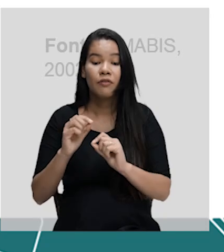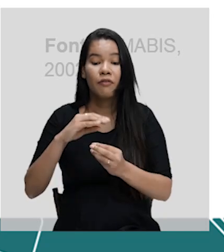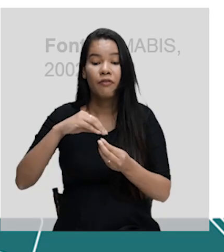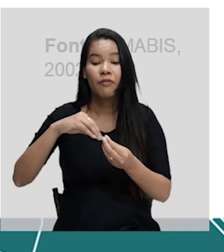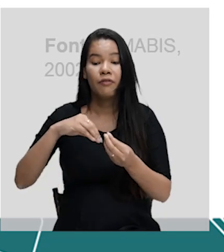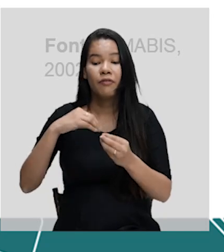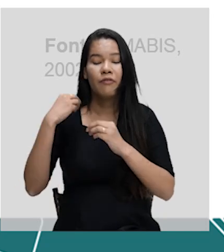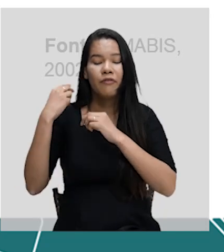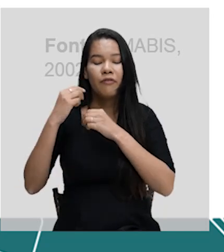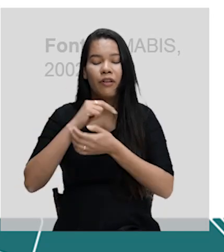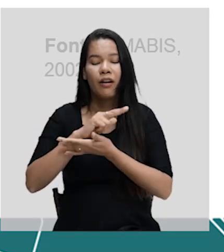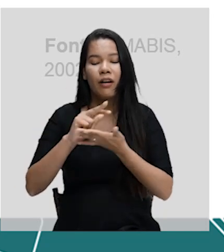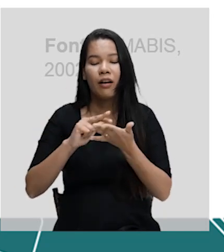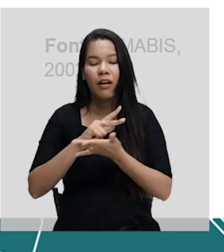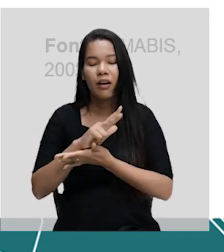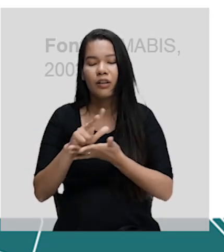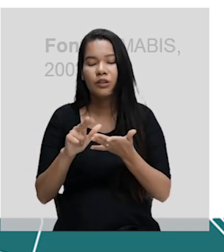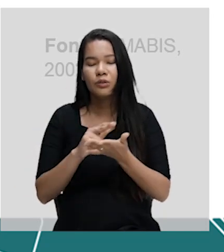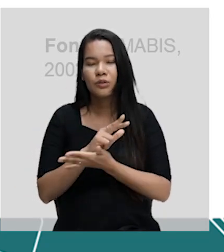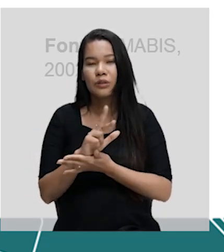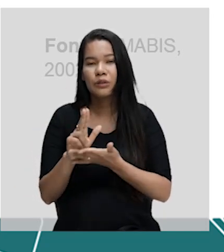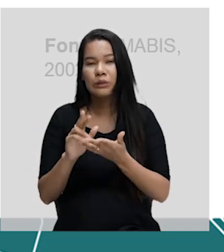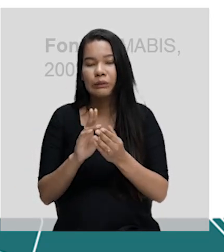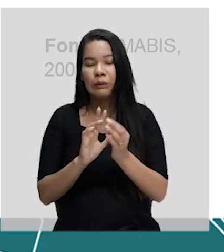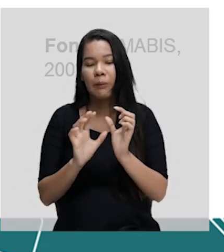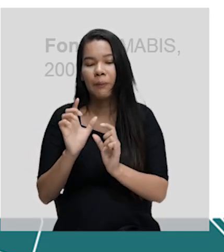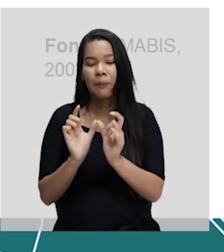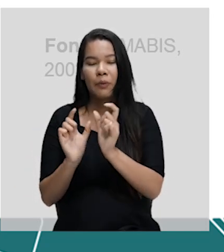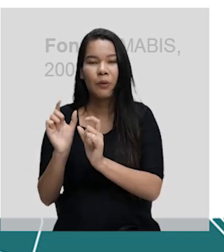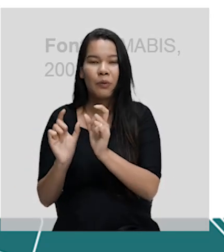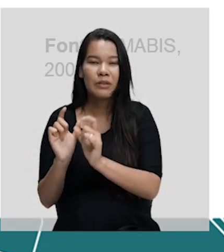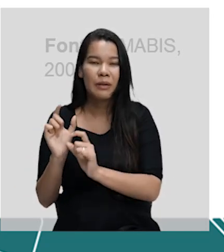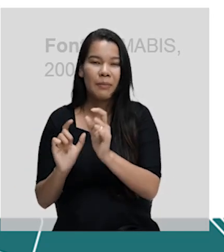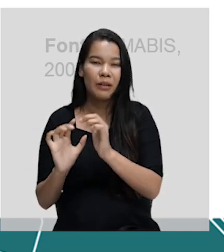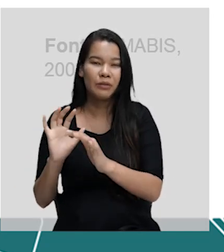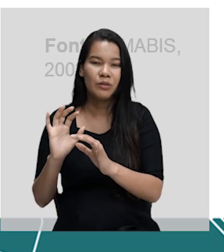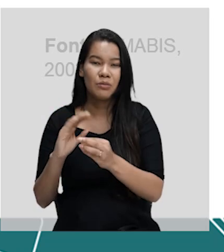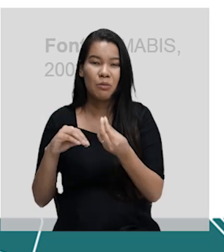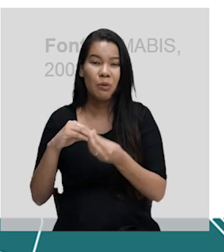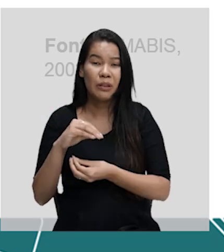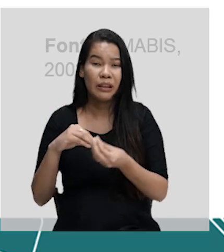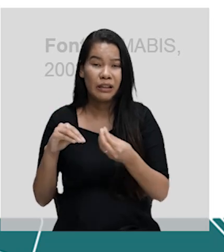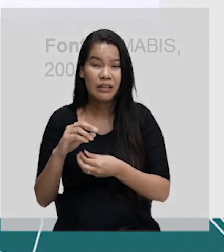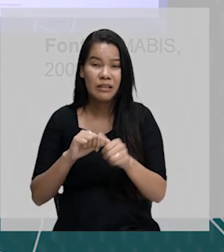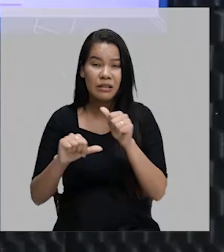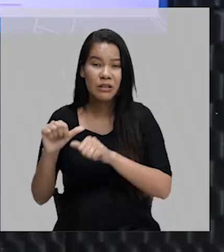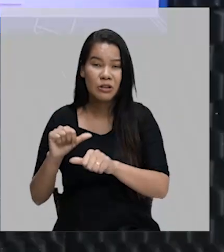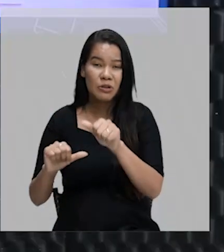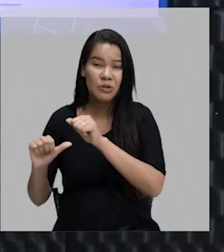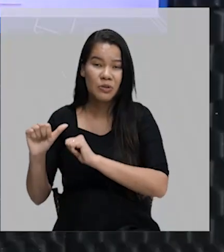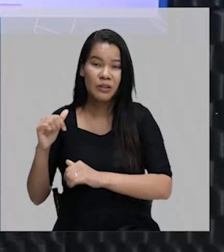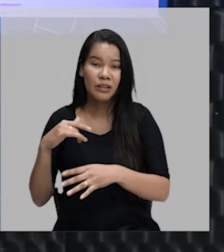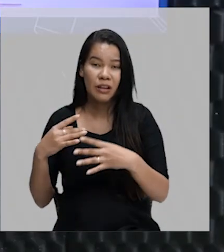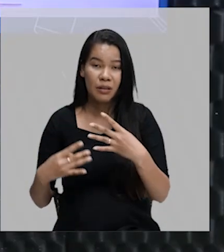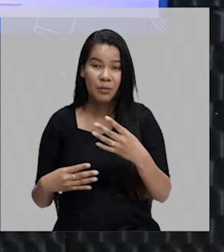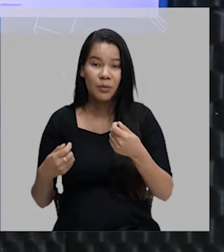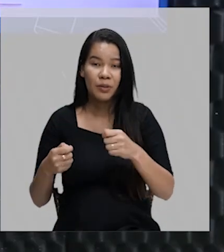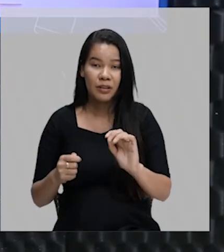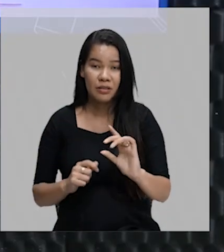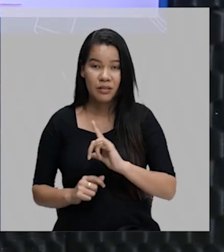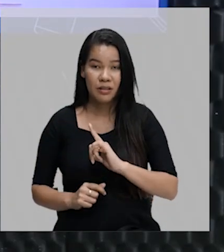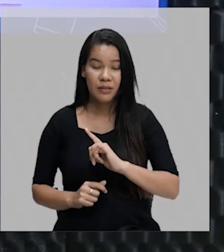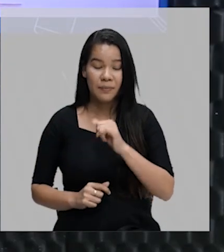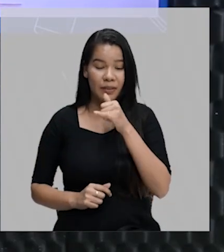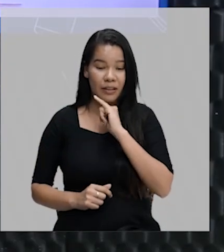foram juntando características de interesse para que esse milho atual pudesse existir. como por exemplo, milho com um